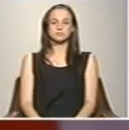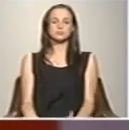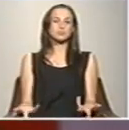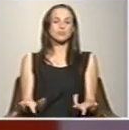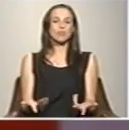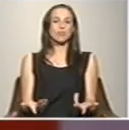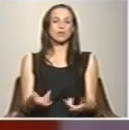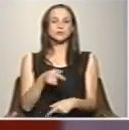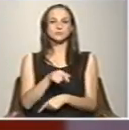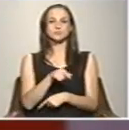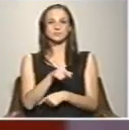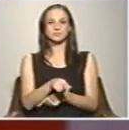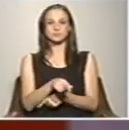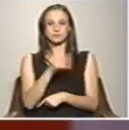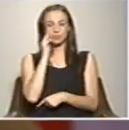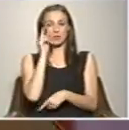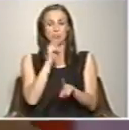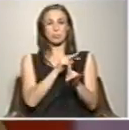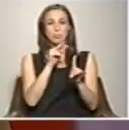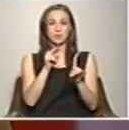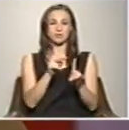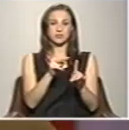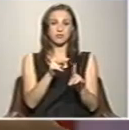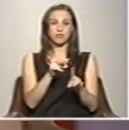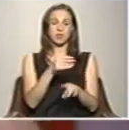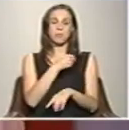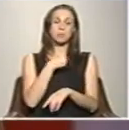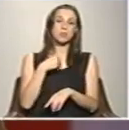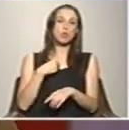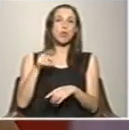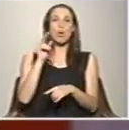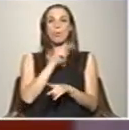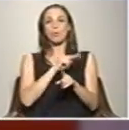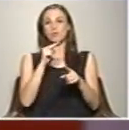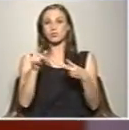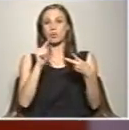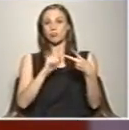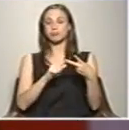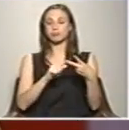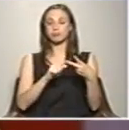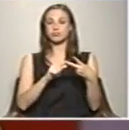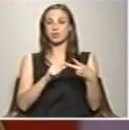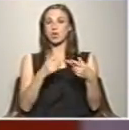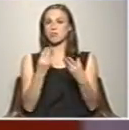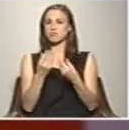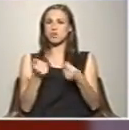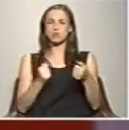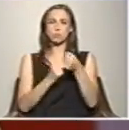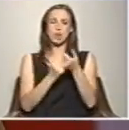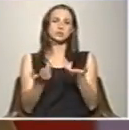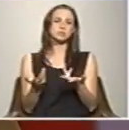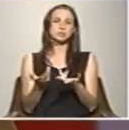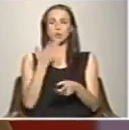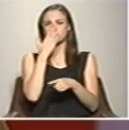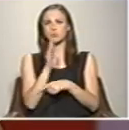de uma visão hospitalocêntrica da saúde ou uma visão assente em vários pilares, como tem sido. Até agora,